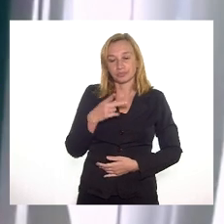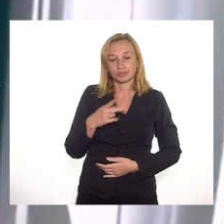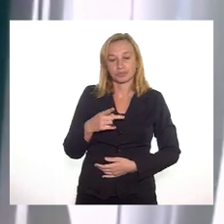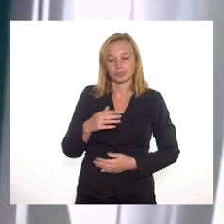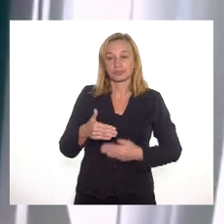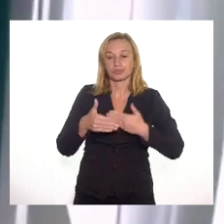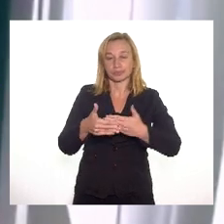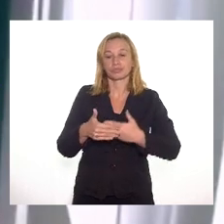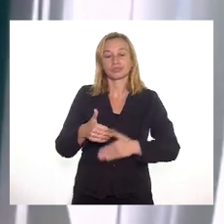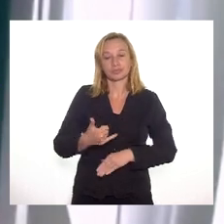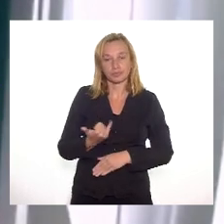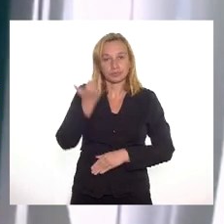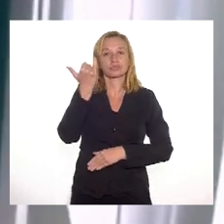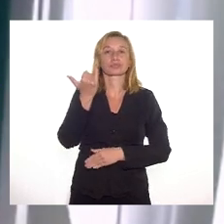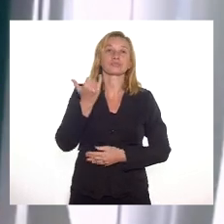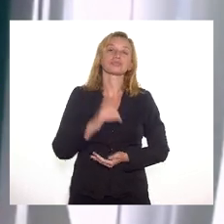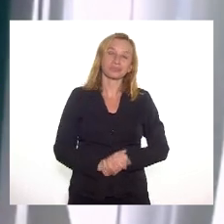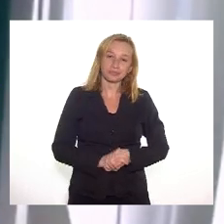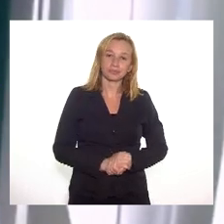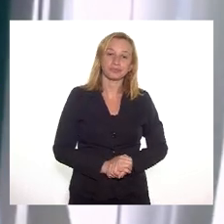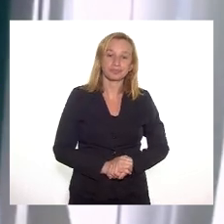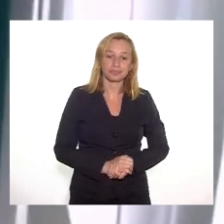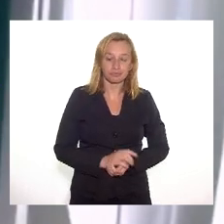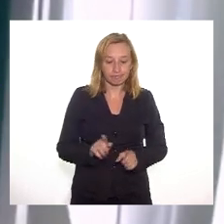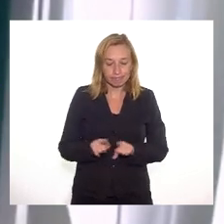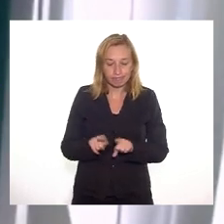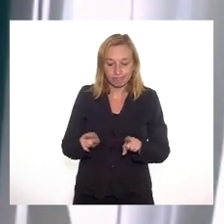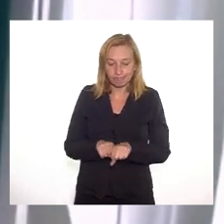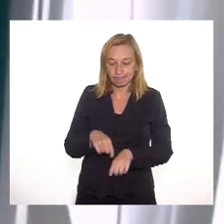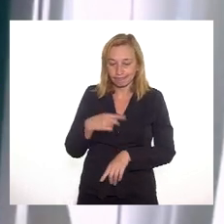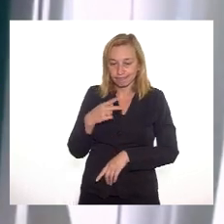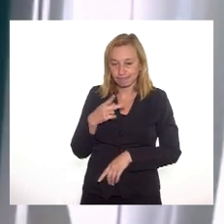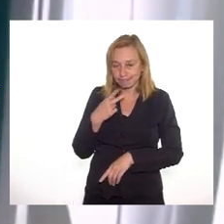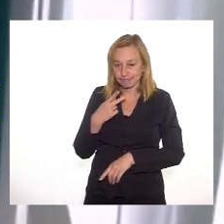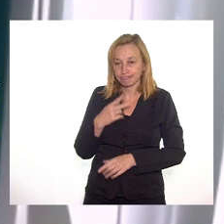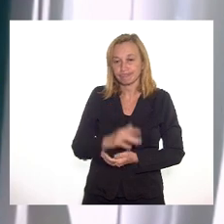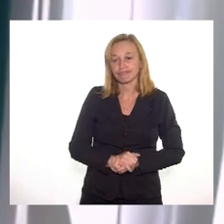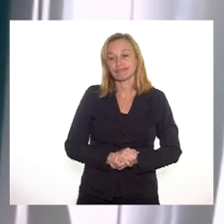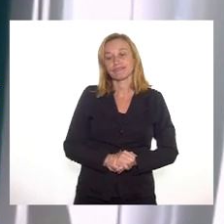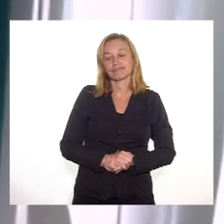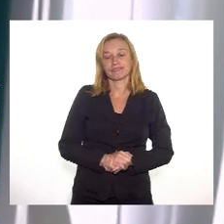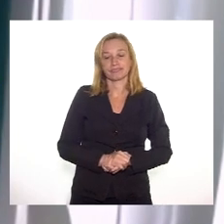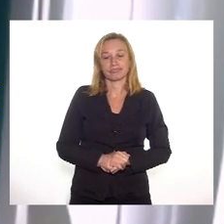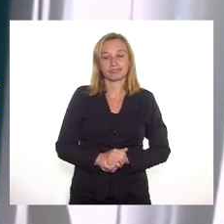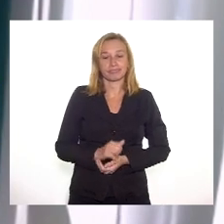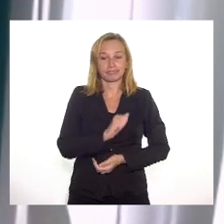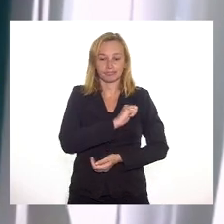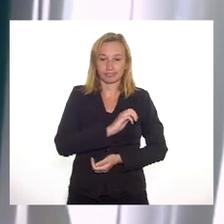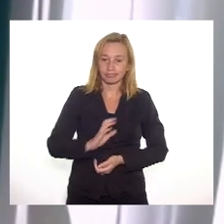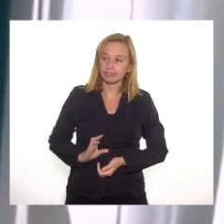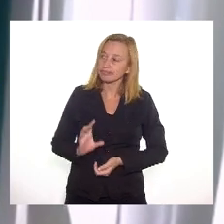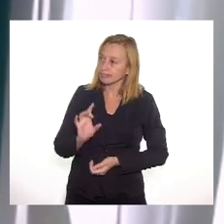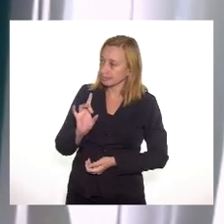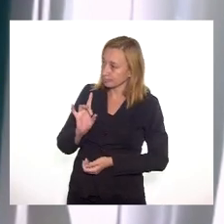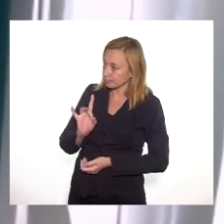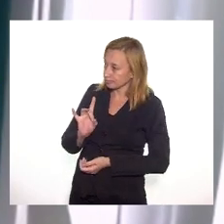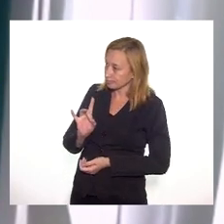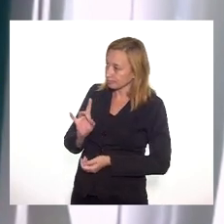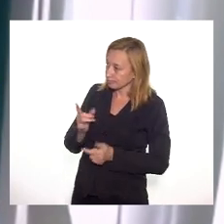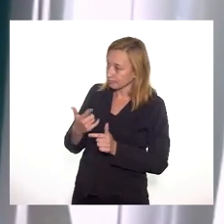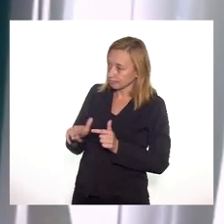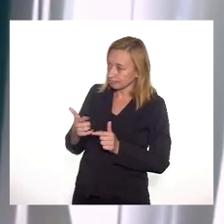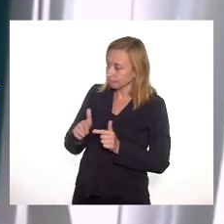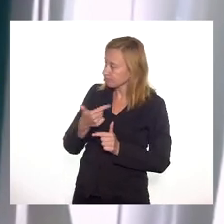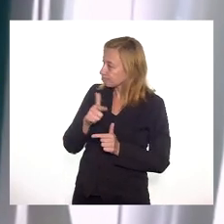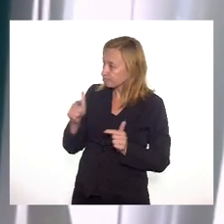passo importante do Parlamento Fluminense. Quero, porém, fazer uma ressalva. E, André, já de saída digo que não tem problema nenhum, não